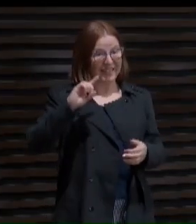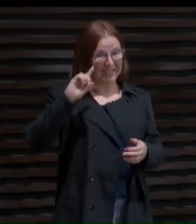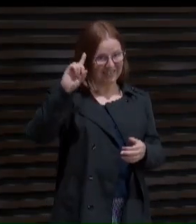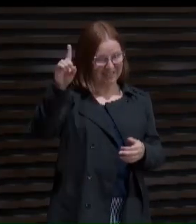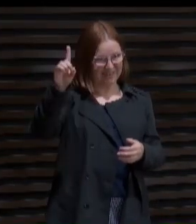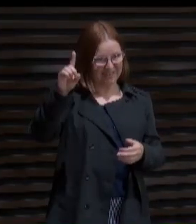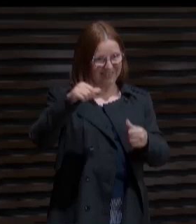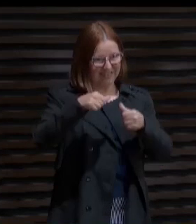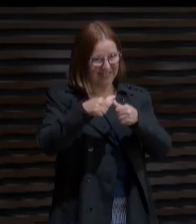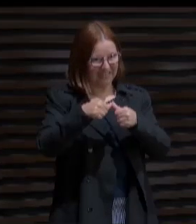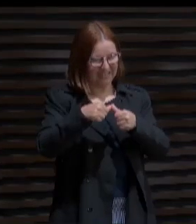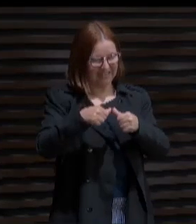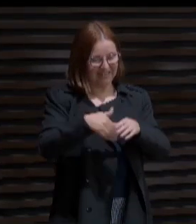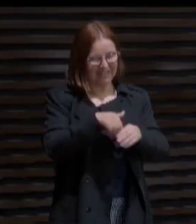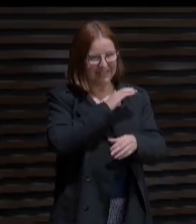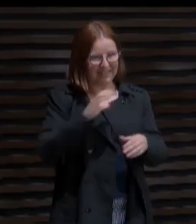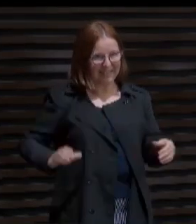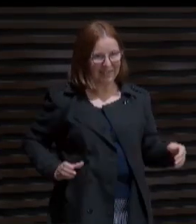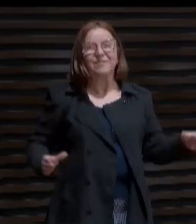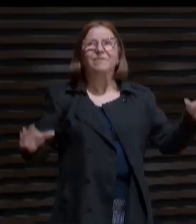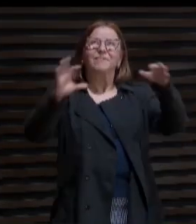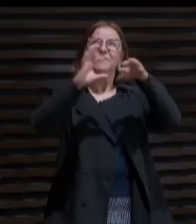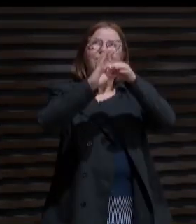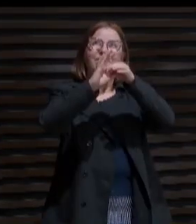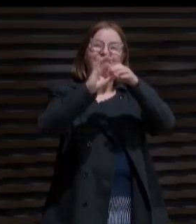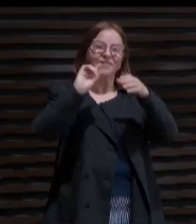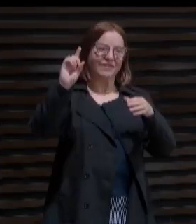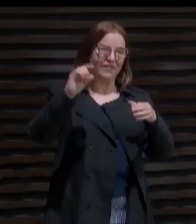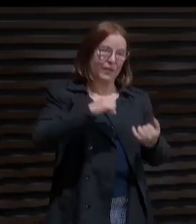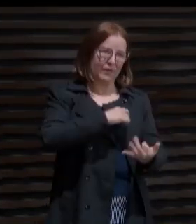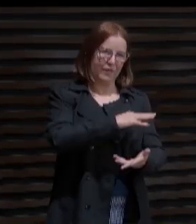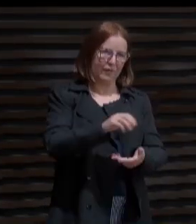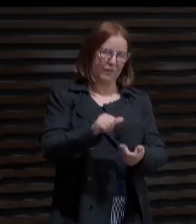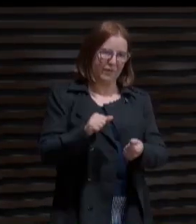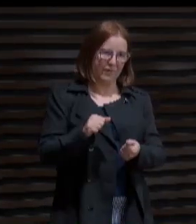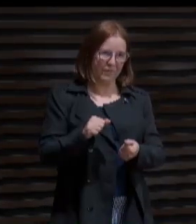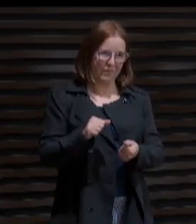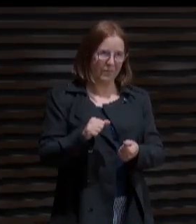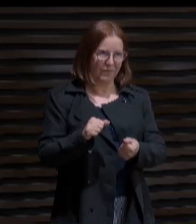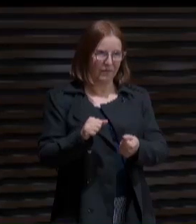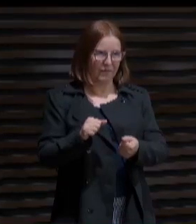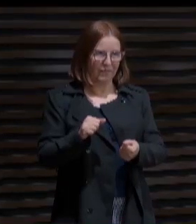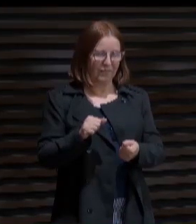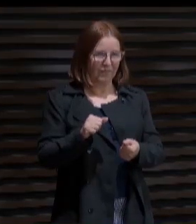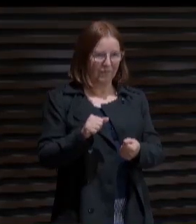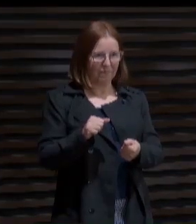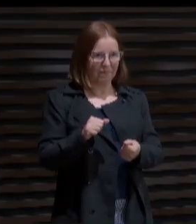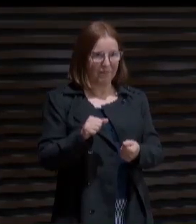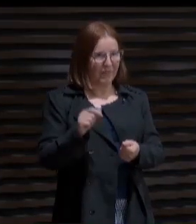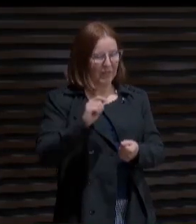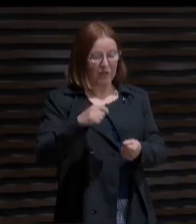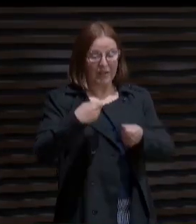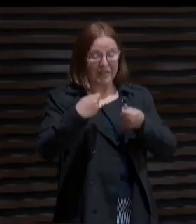em Cristo, reconciliando consigo o mundo, não imputando aos homens as suas transgressões, e